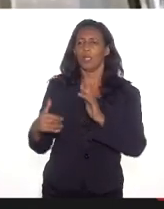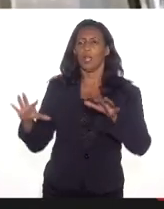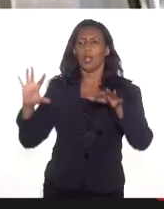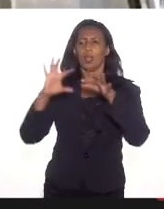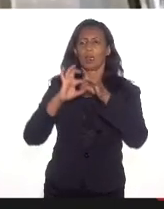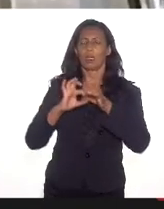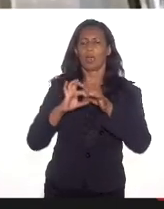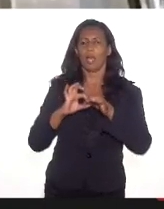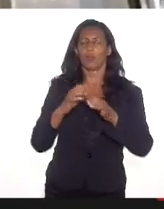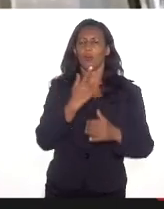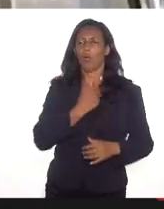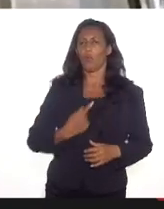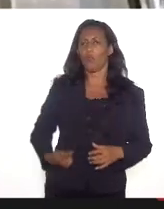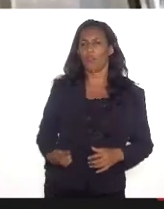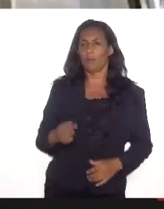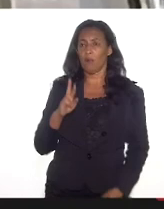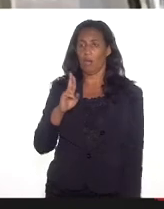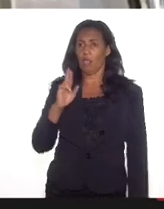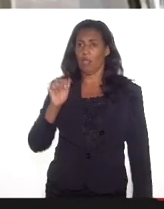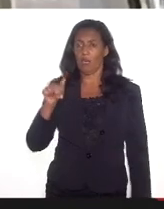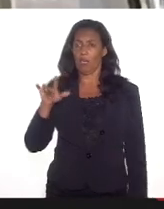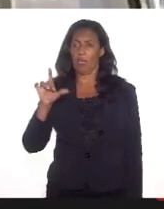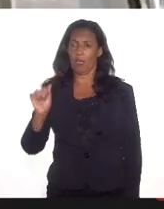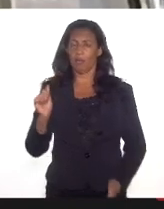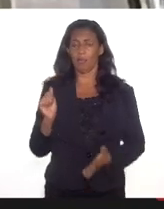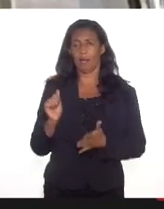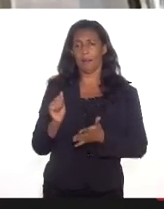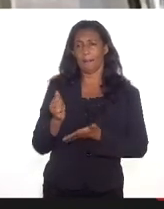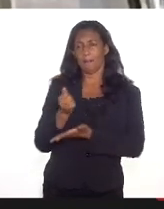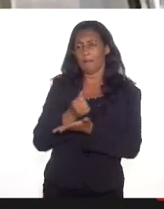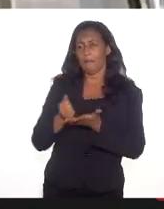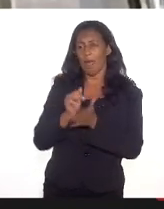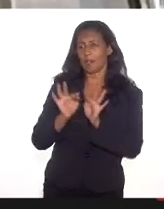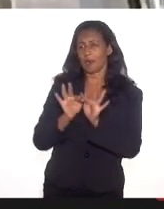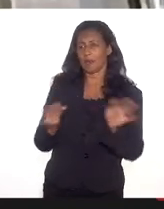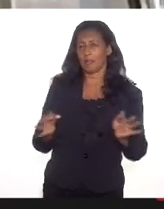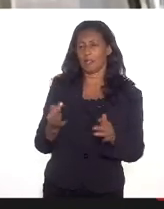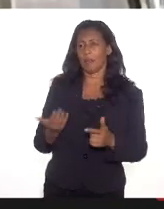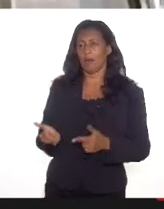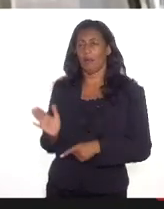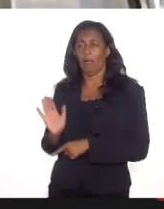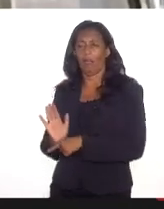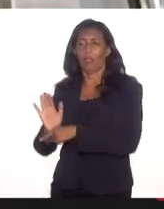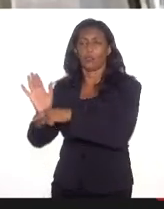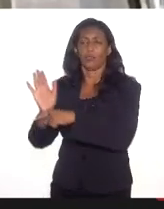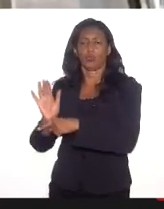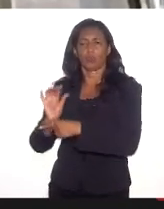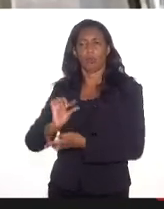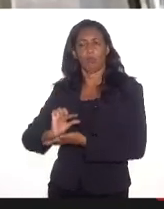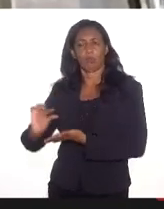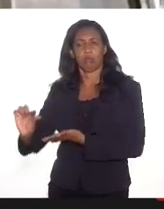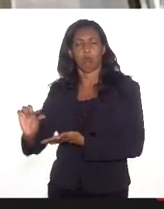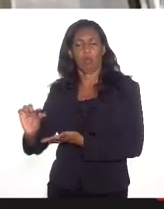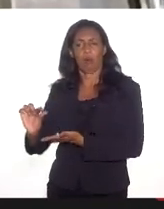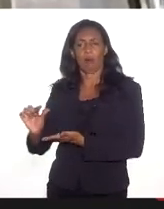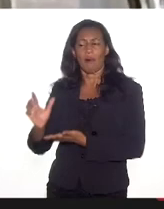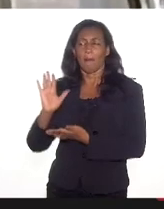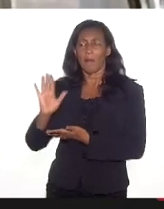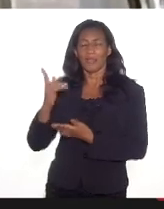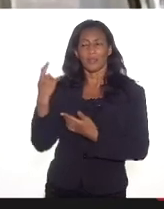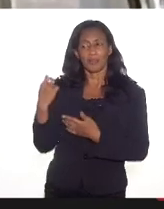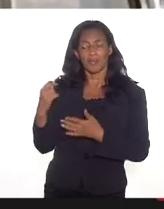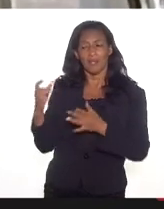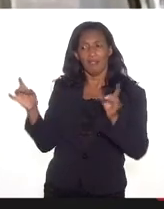programa de renda básica um programa que garanta as condições socioeconômicas dessa população precisam ser de longa